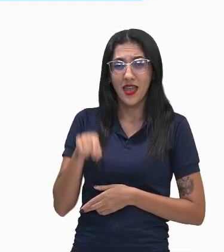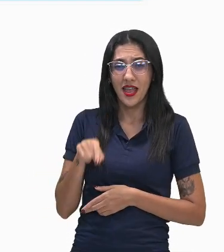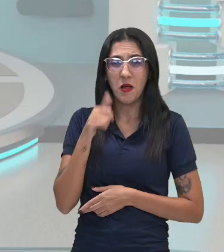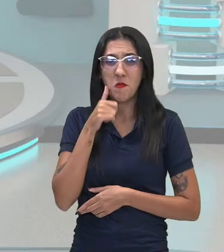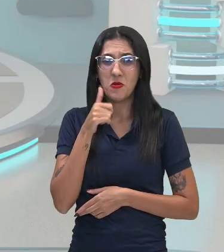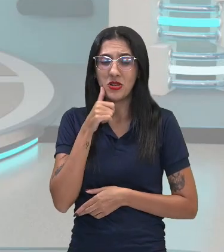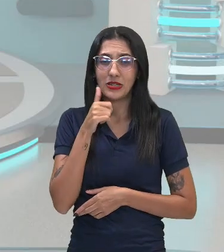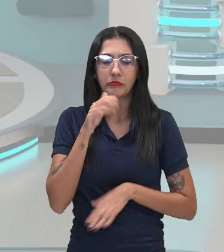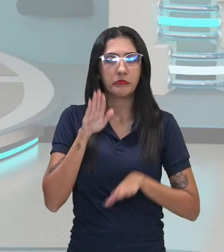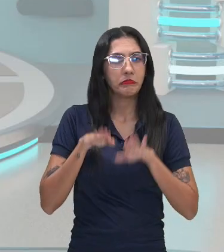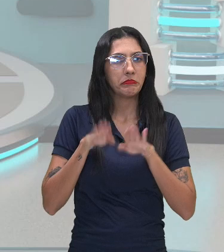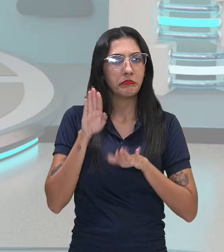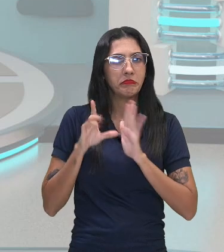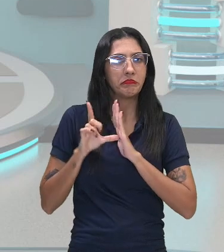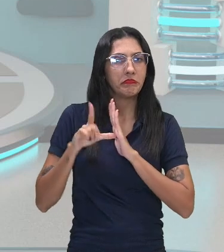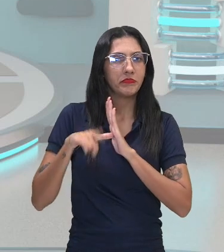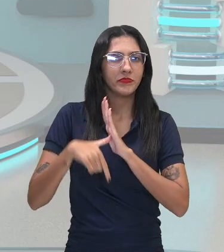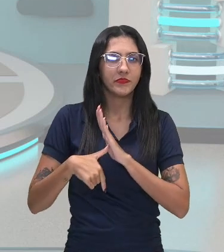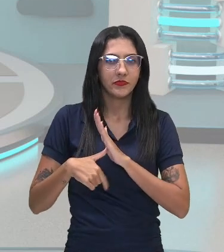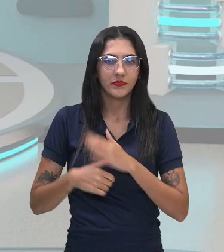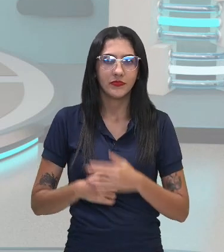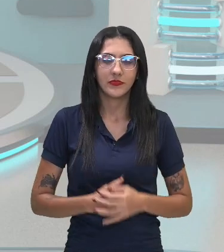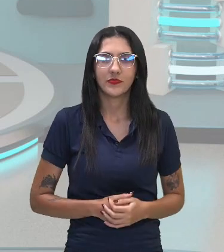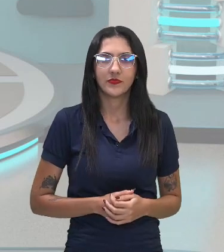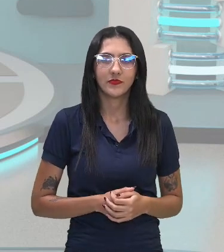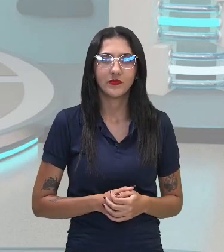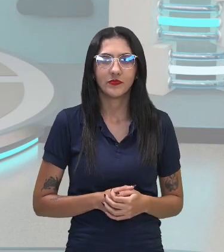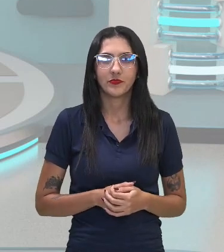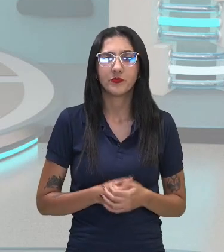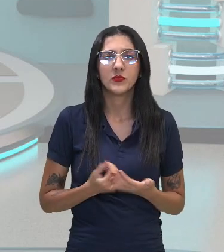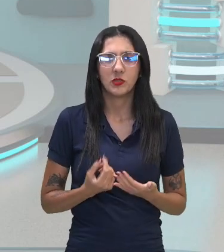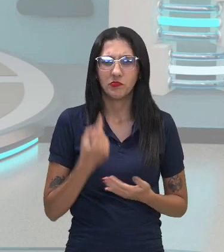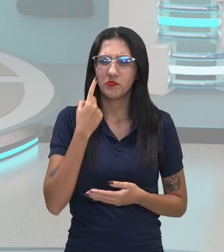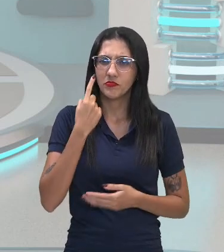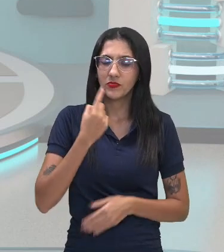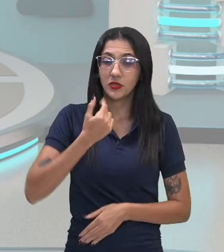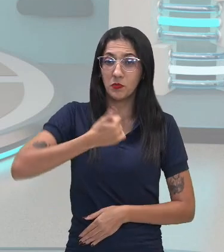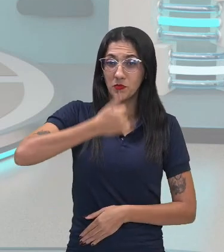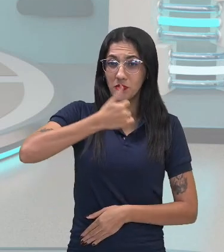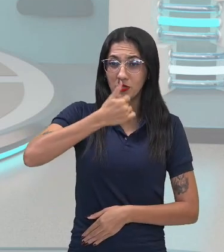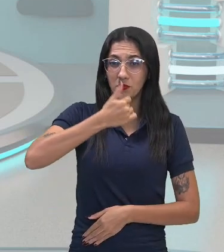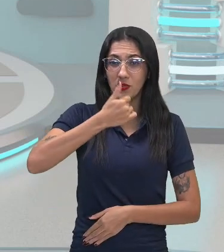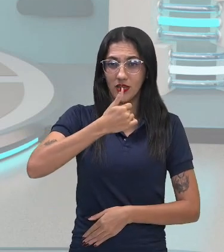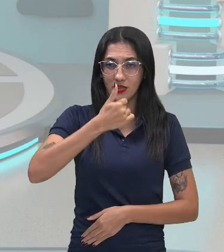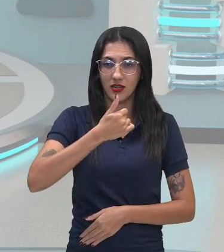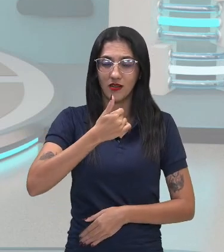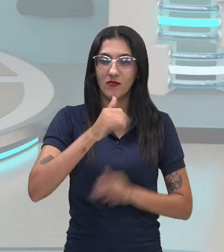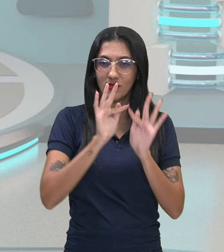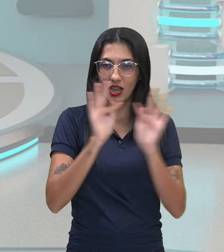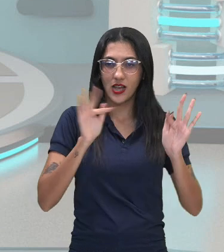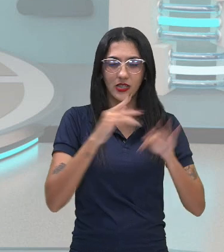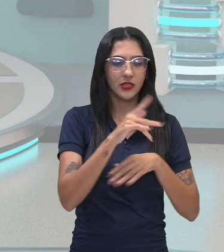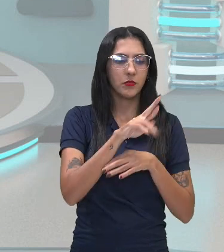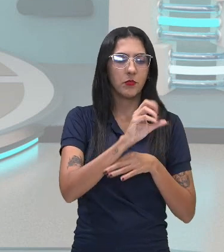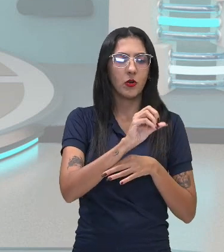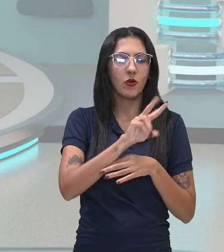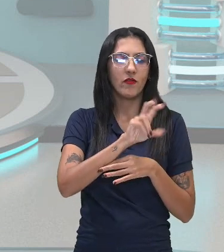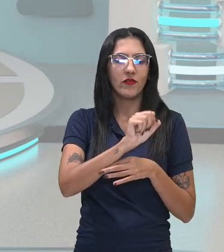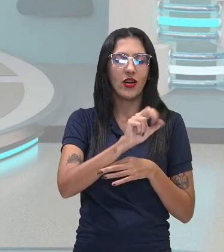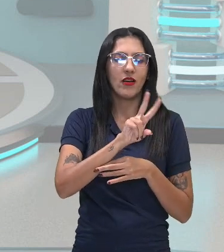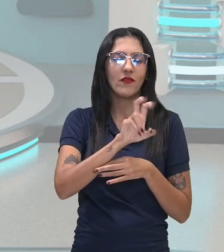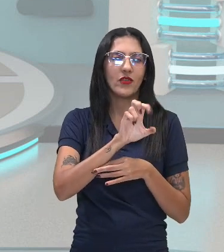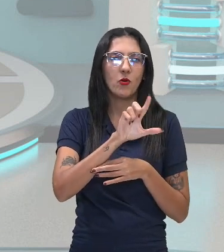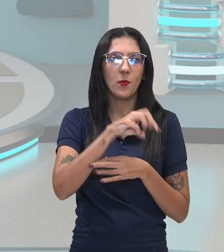horário. Vocês perceberam que na primeira, provavelmente vem primeiro. E na segunda